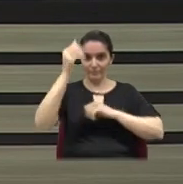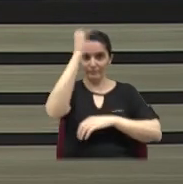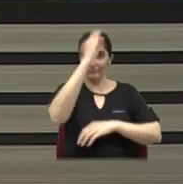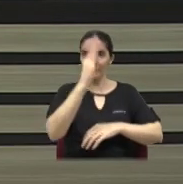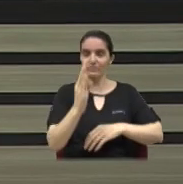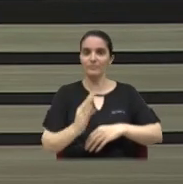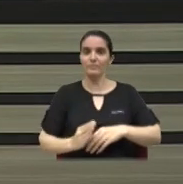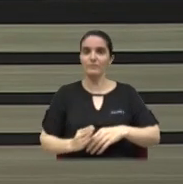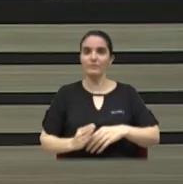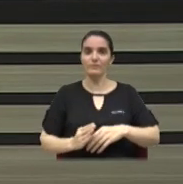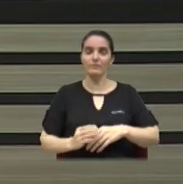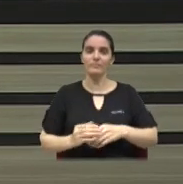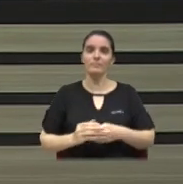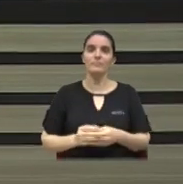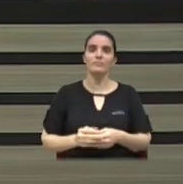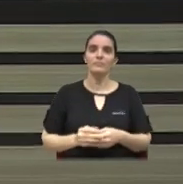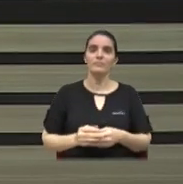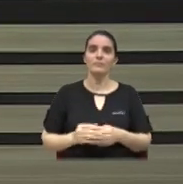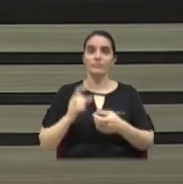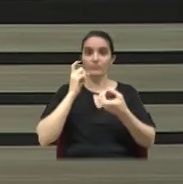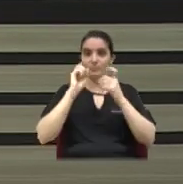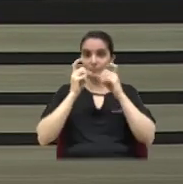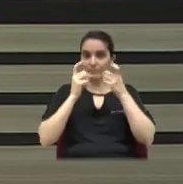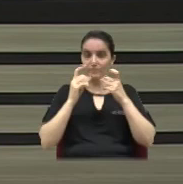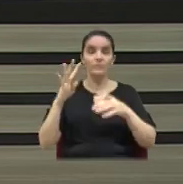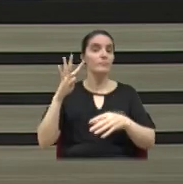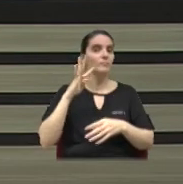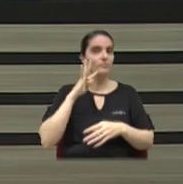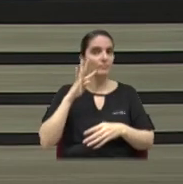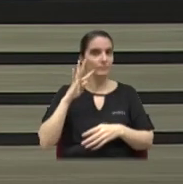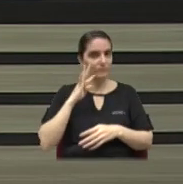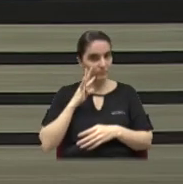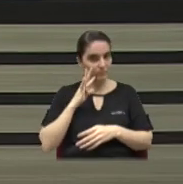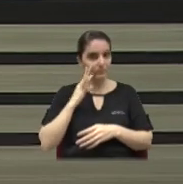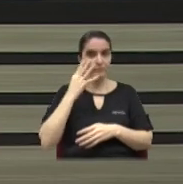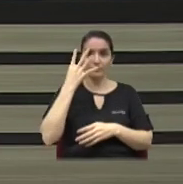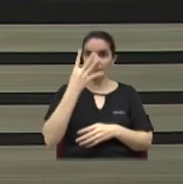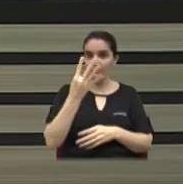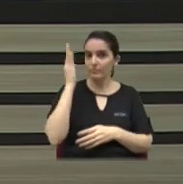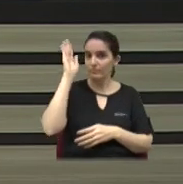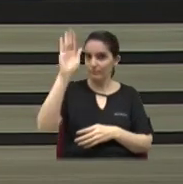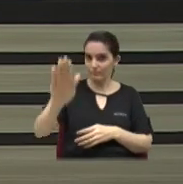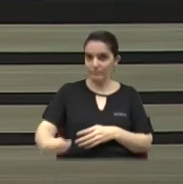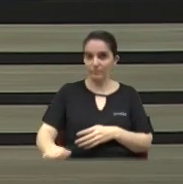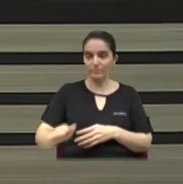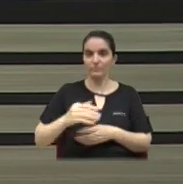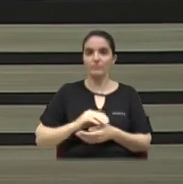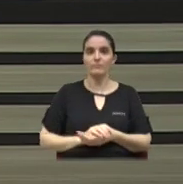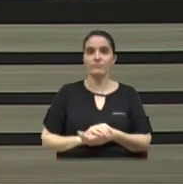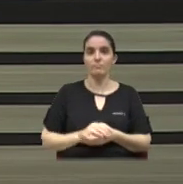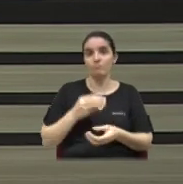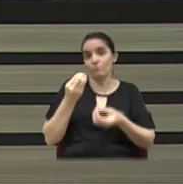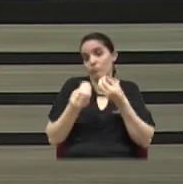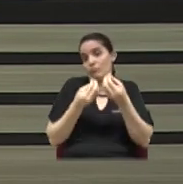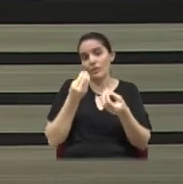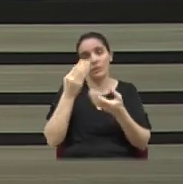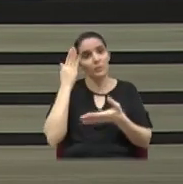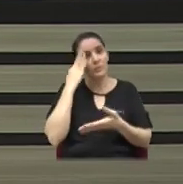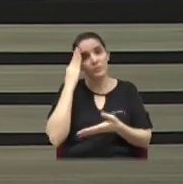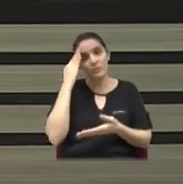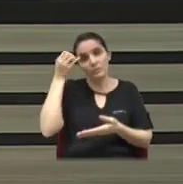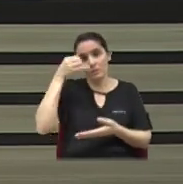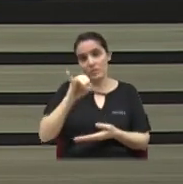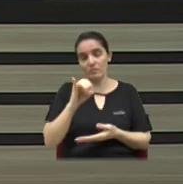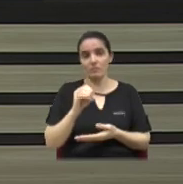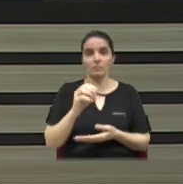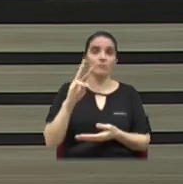sexta-feira, a sessão será realizada na quarta-feira, às 4 horas da tarde. Não tem jeito de prever se vai ser na